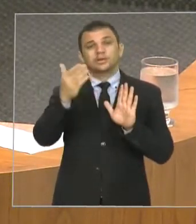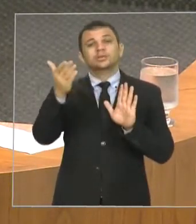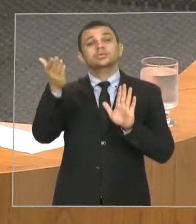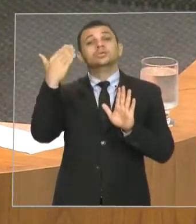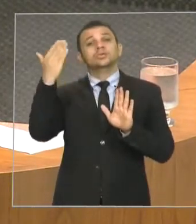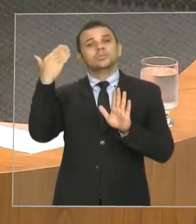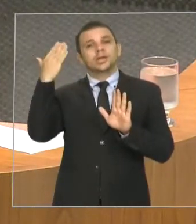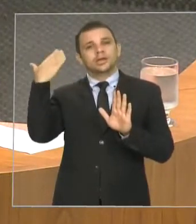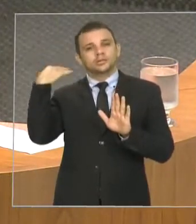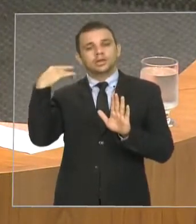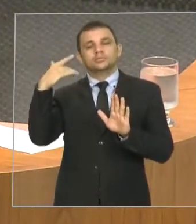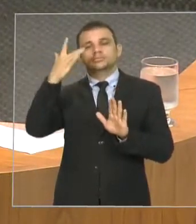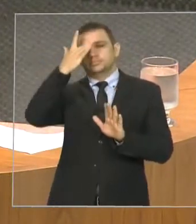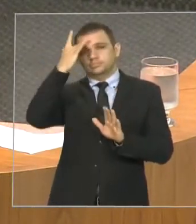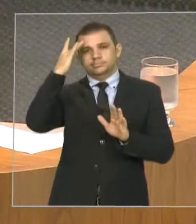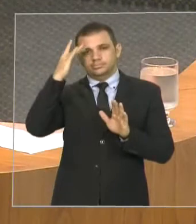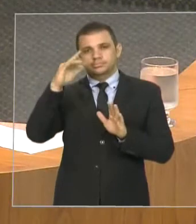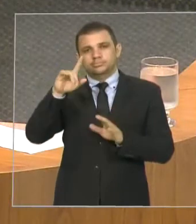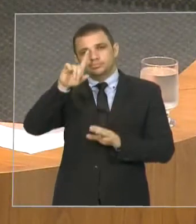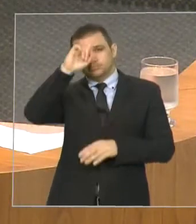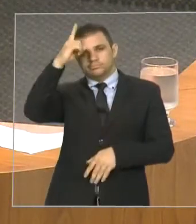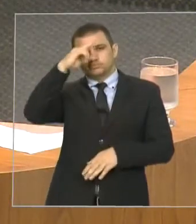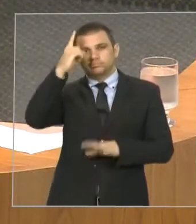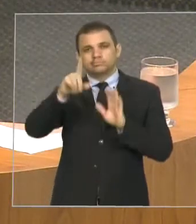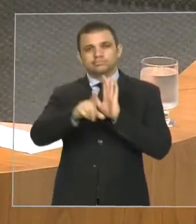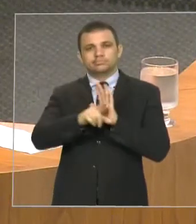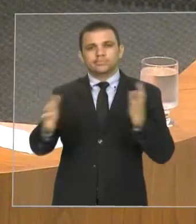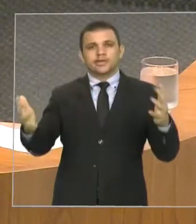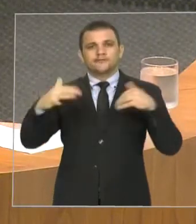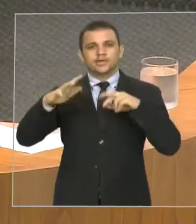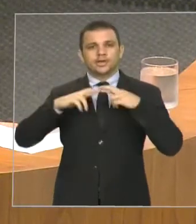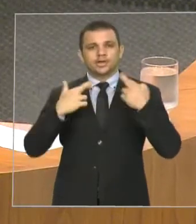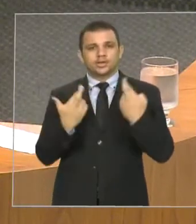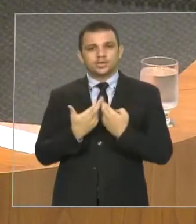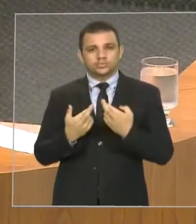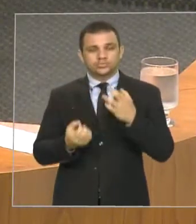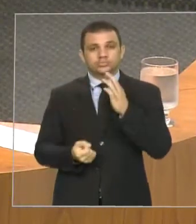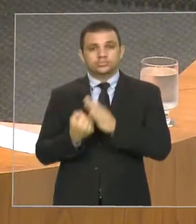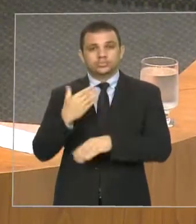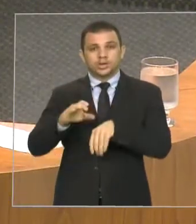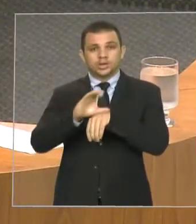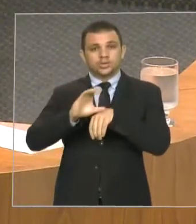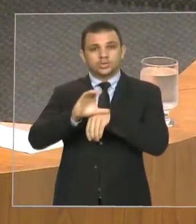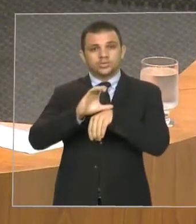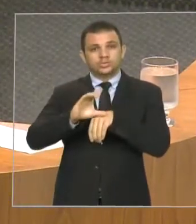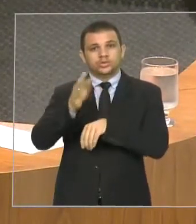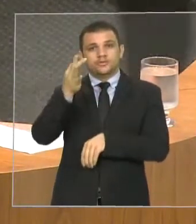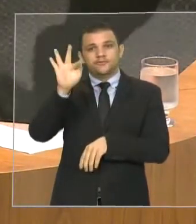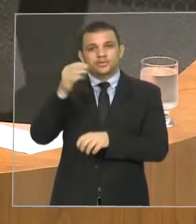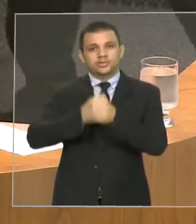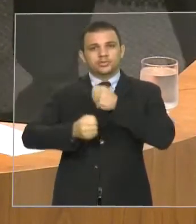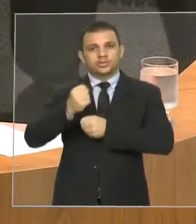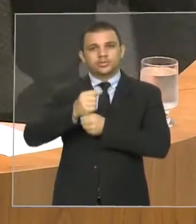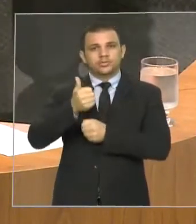para consolidar a Constituição Federal de 88, a Constituição Cidadã de 88,